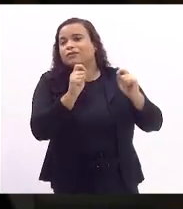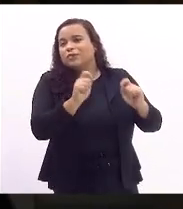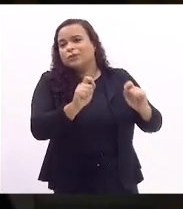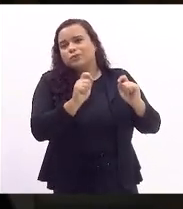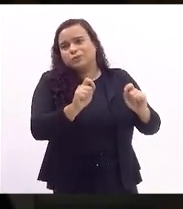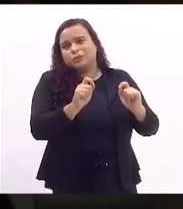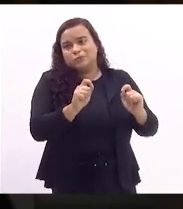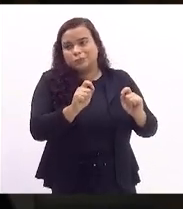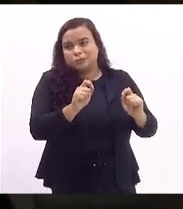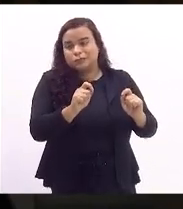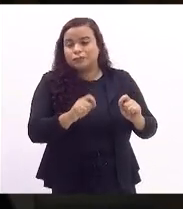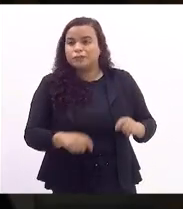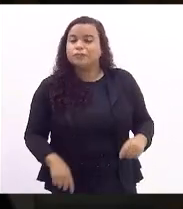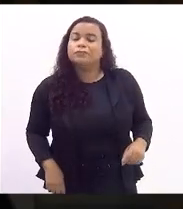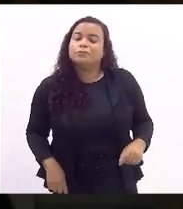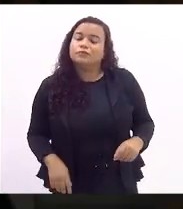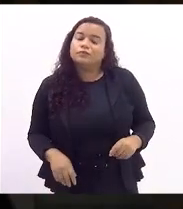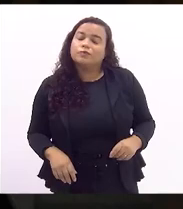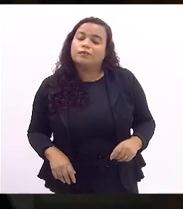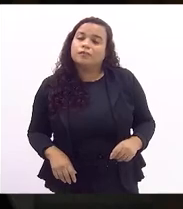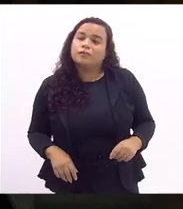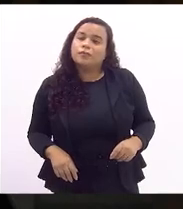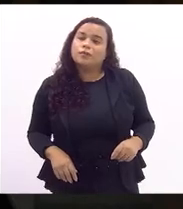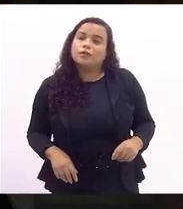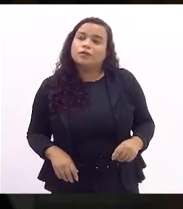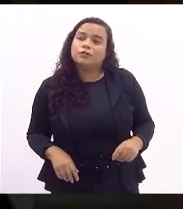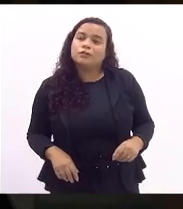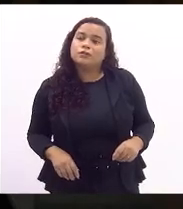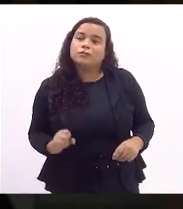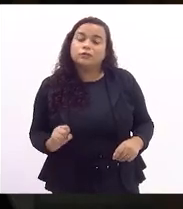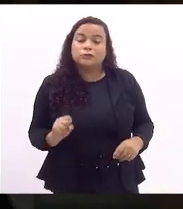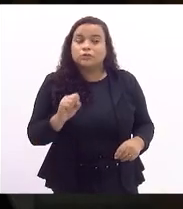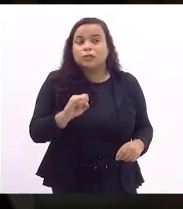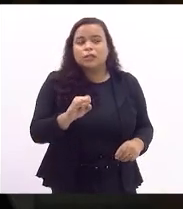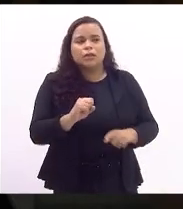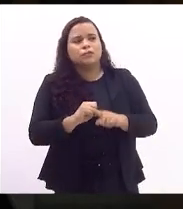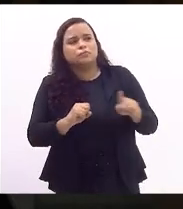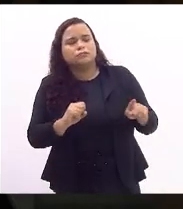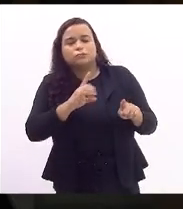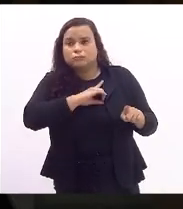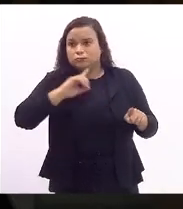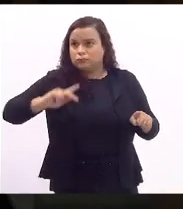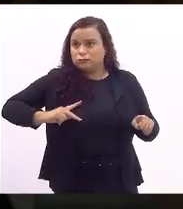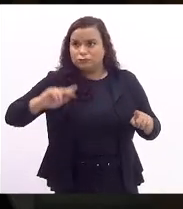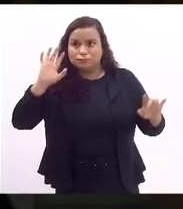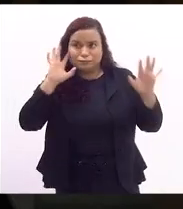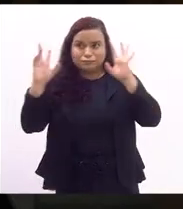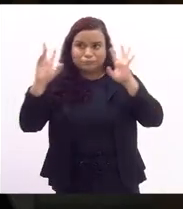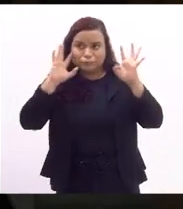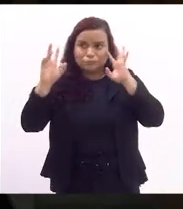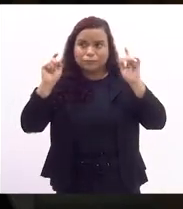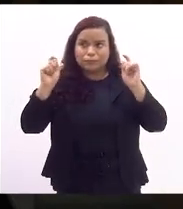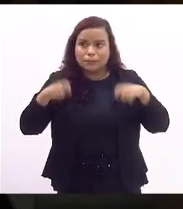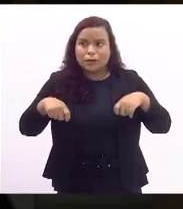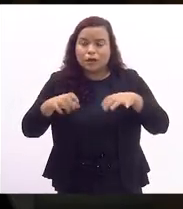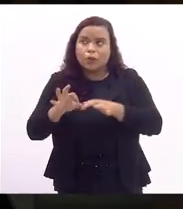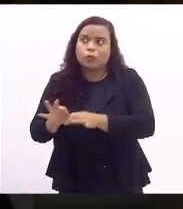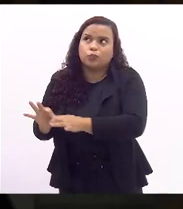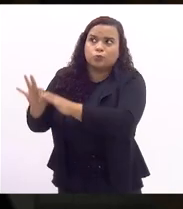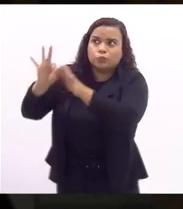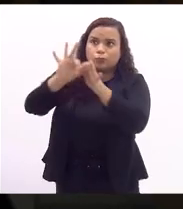procura a nossa defensoria e se ela não poderia cogitar a defensoria da